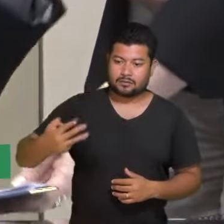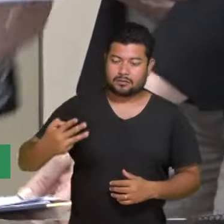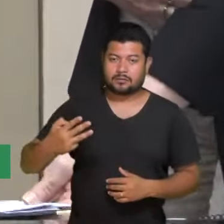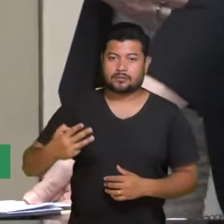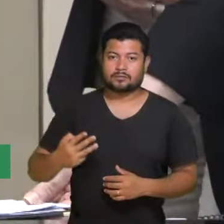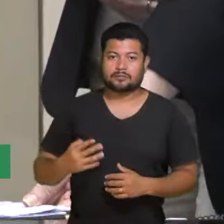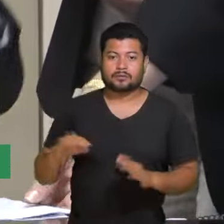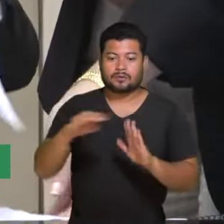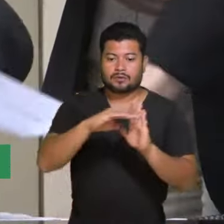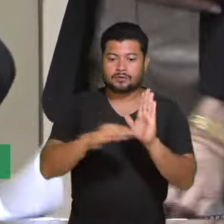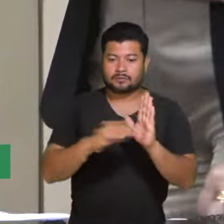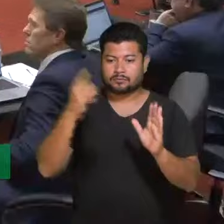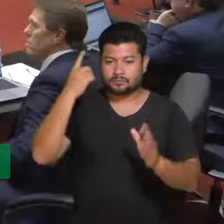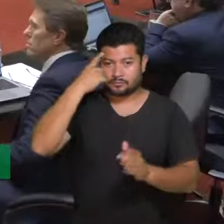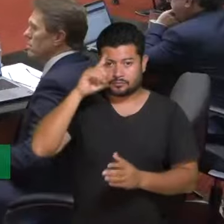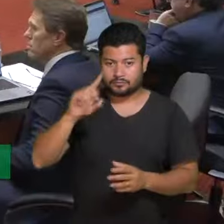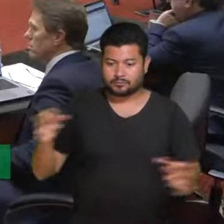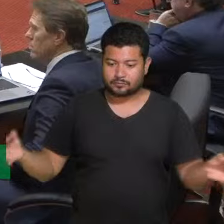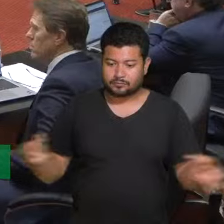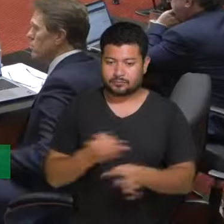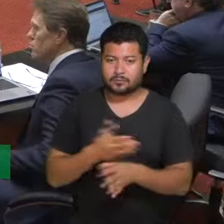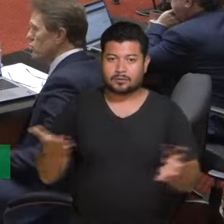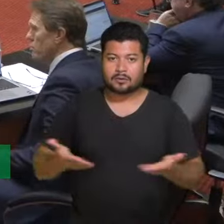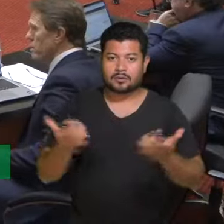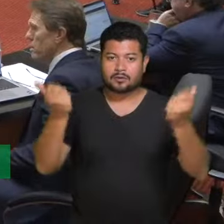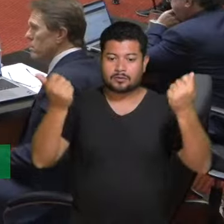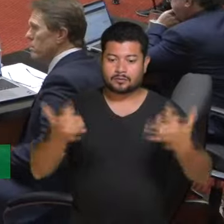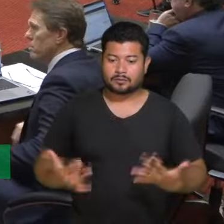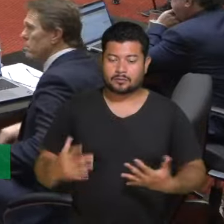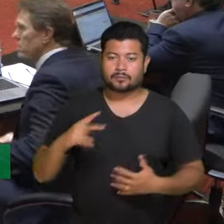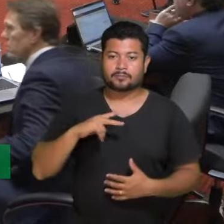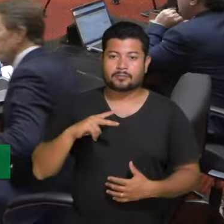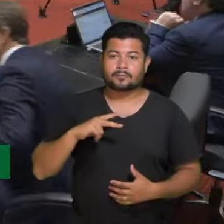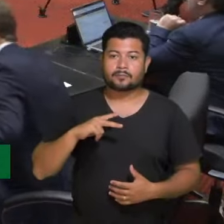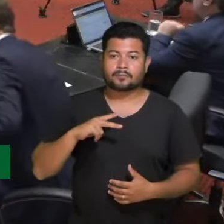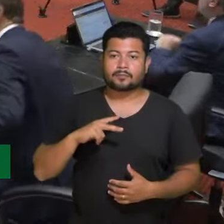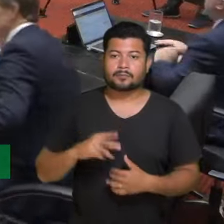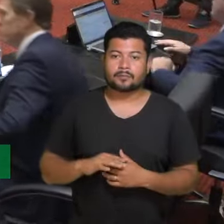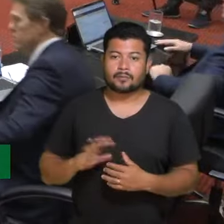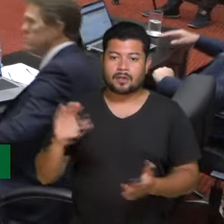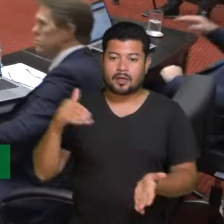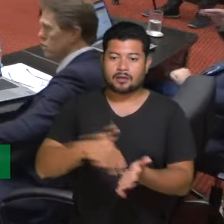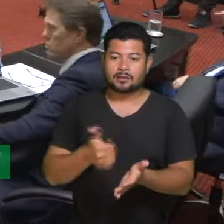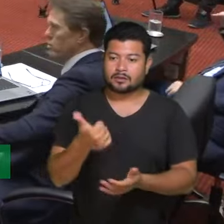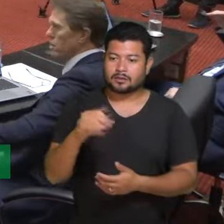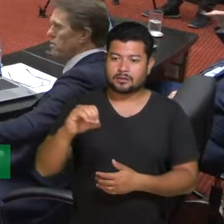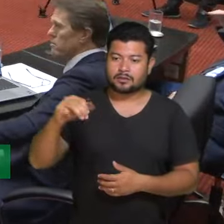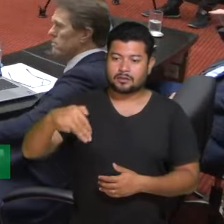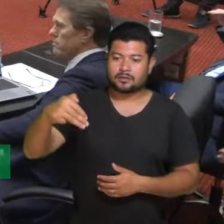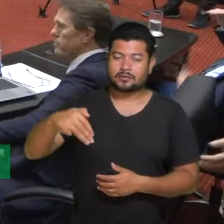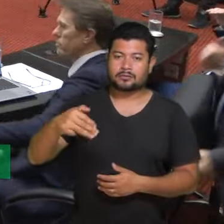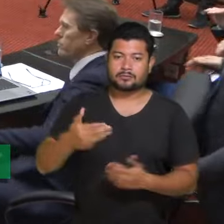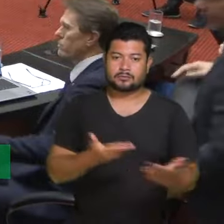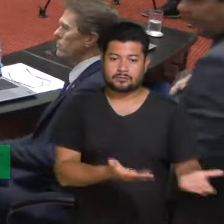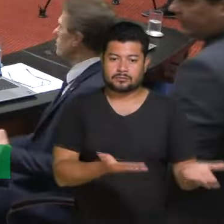dia. Passamos às explicações pessoais. Pelo tempo de até 10 minutos, fará uso da palavra o deputado